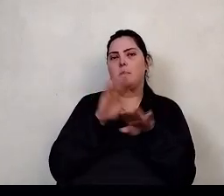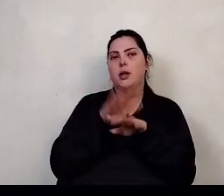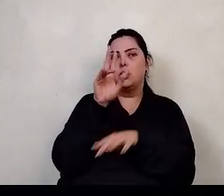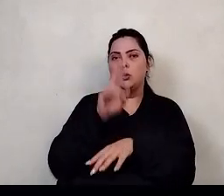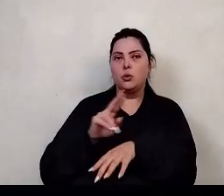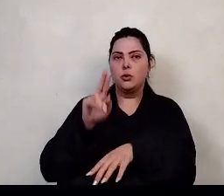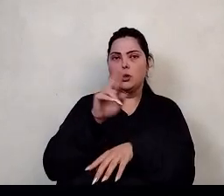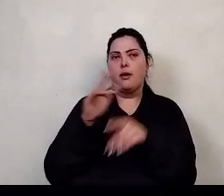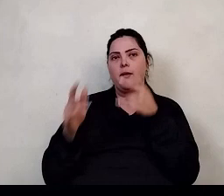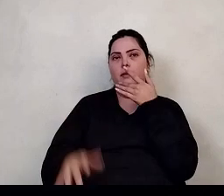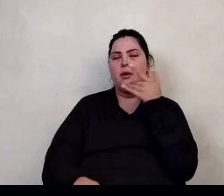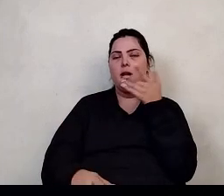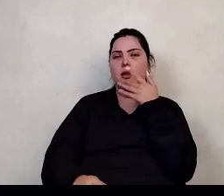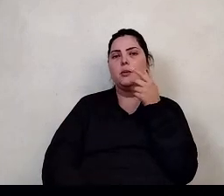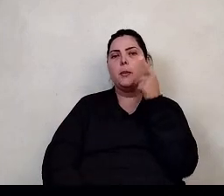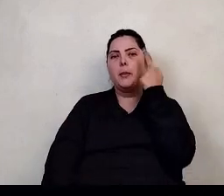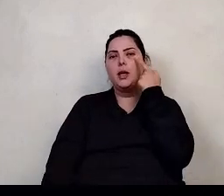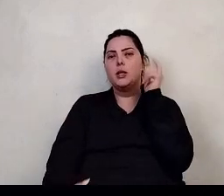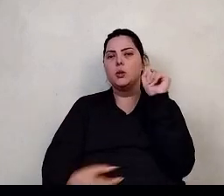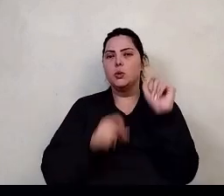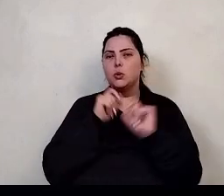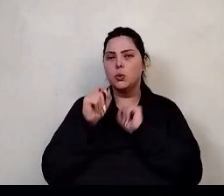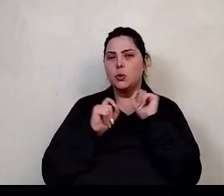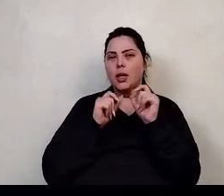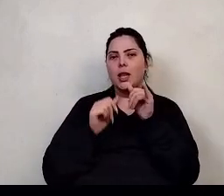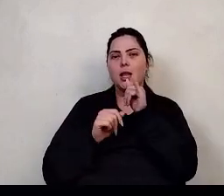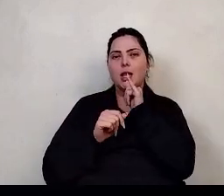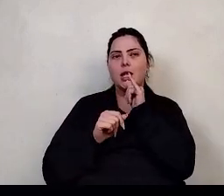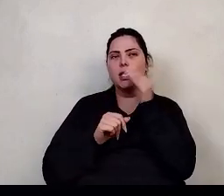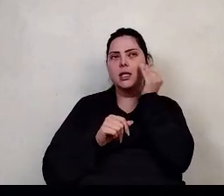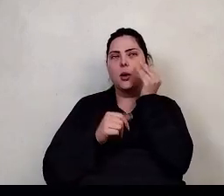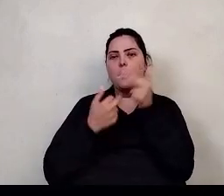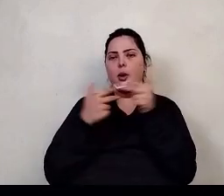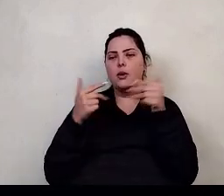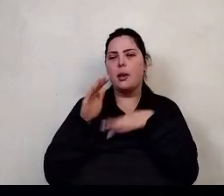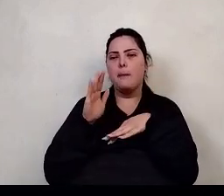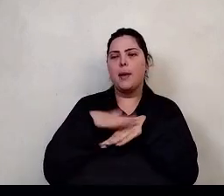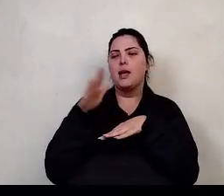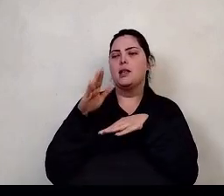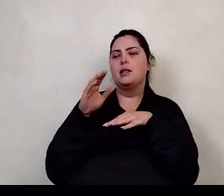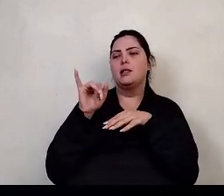de quando eu penso testar algo além do que só classes e métodos.